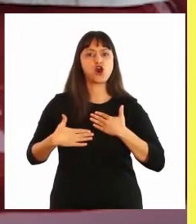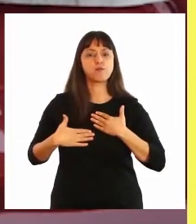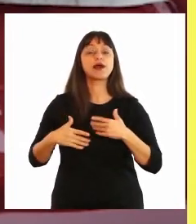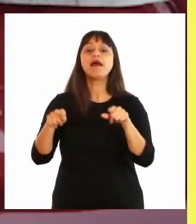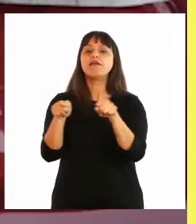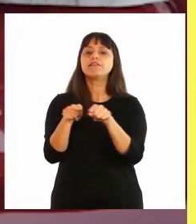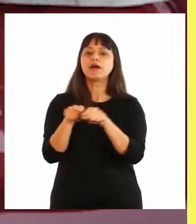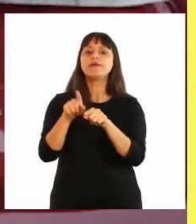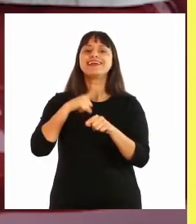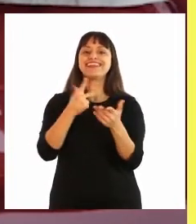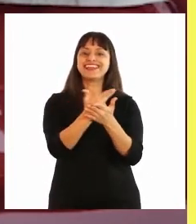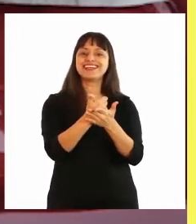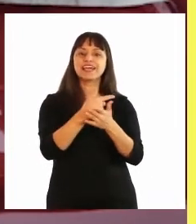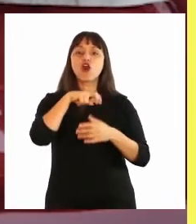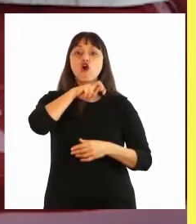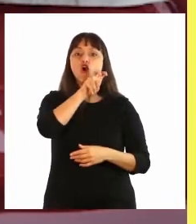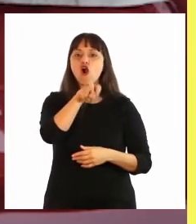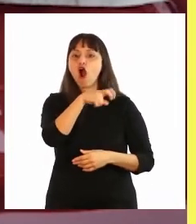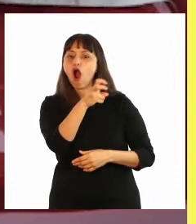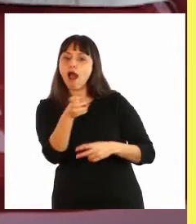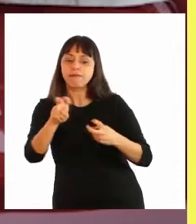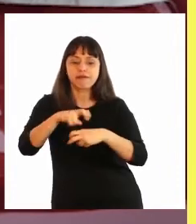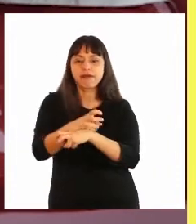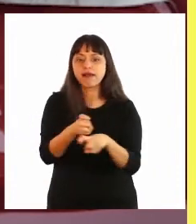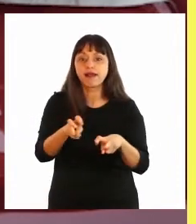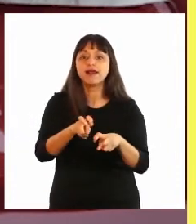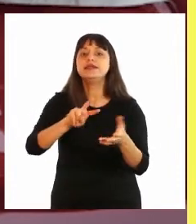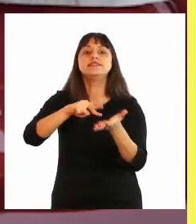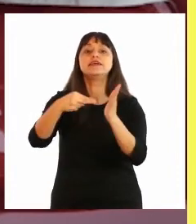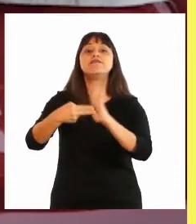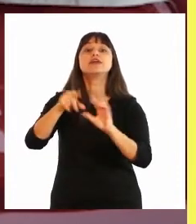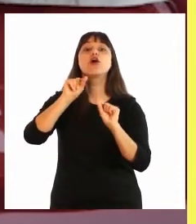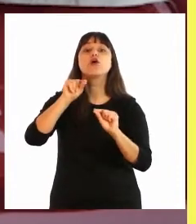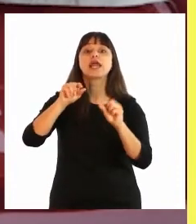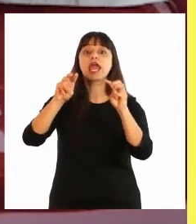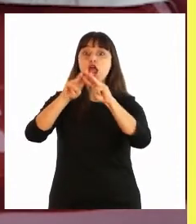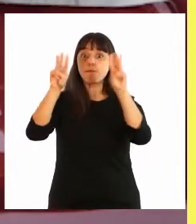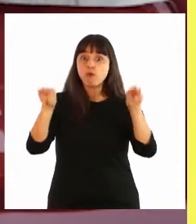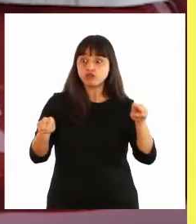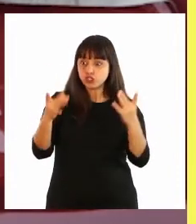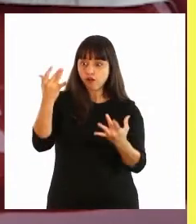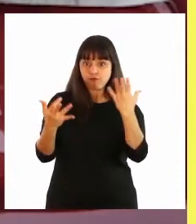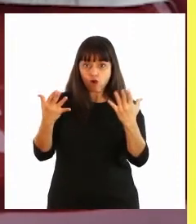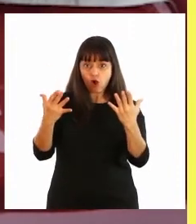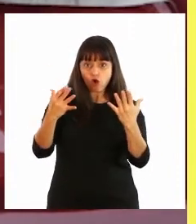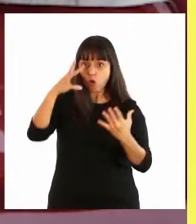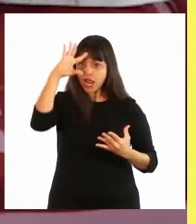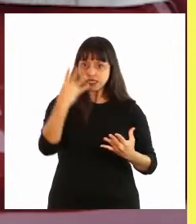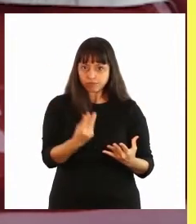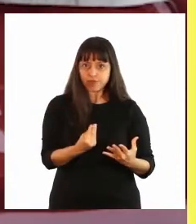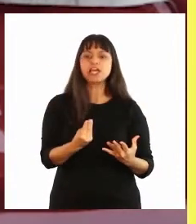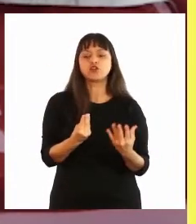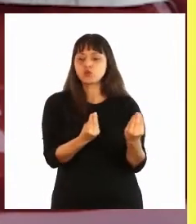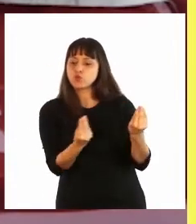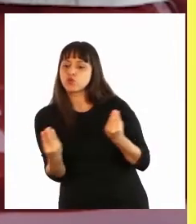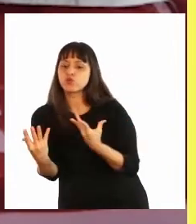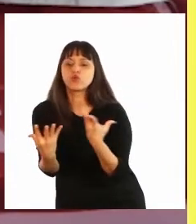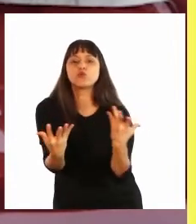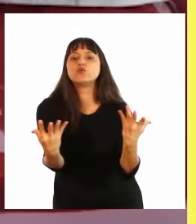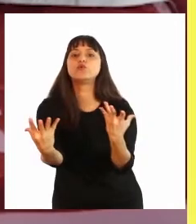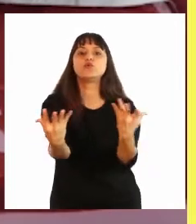se deslocando ali dentro são esses espíritos do museu se deslocando. Então, para mim, não existe assim uma questão de